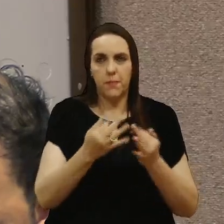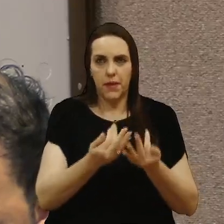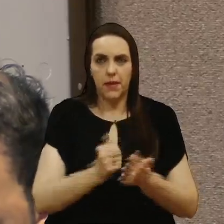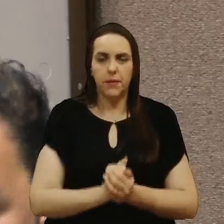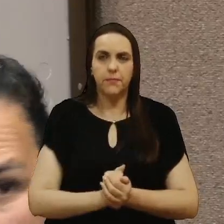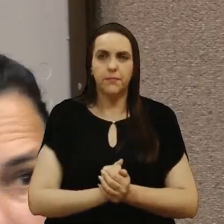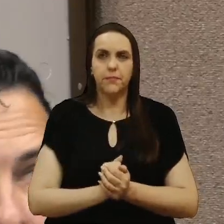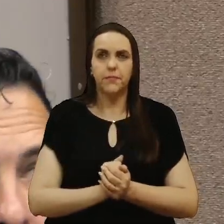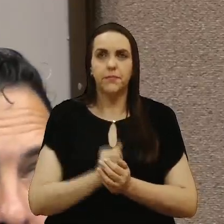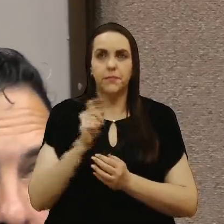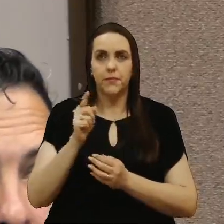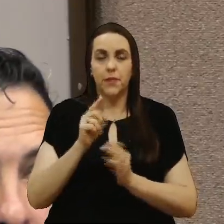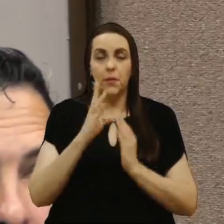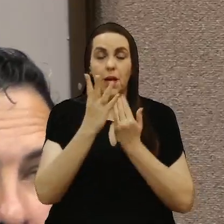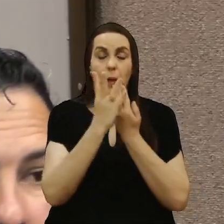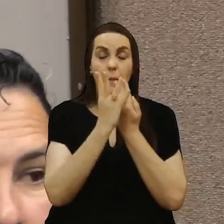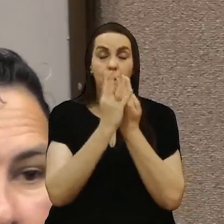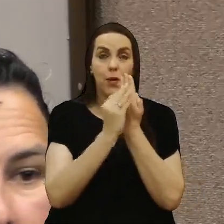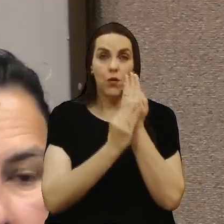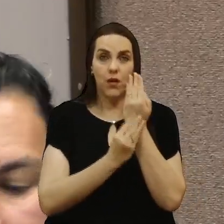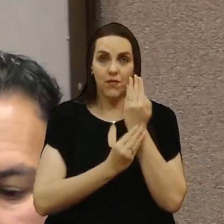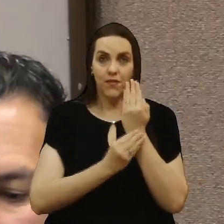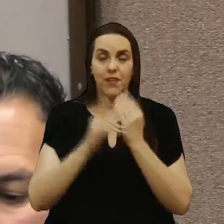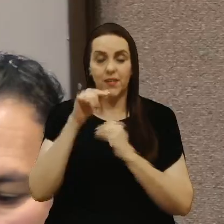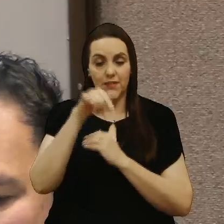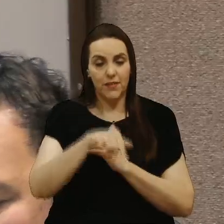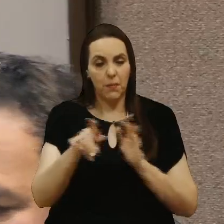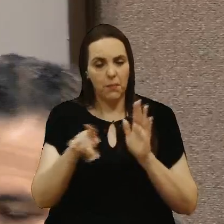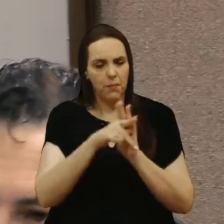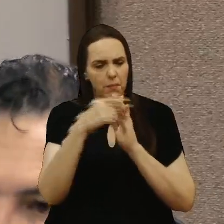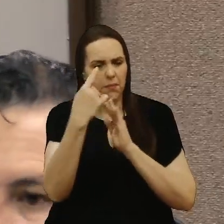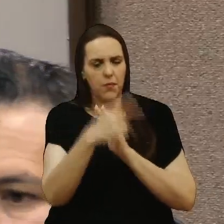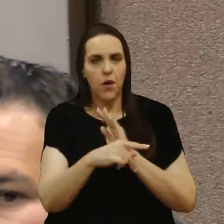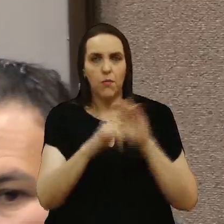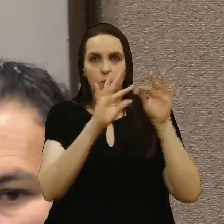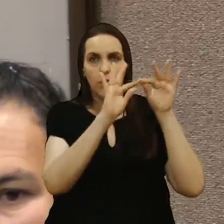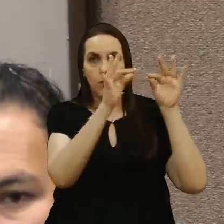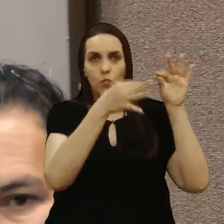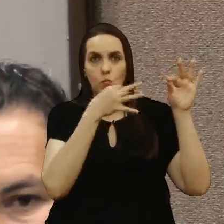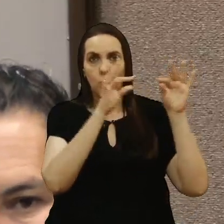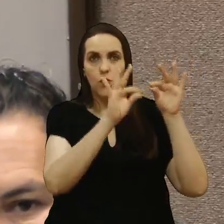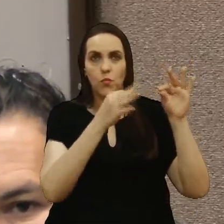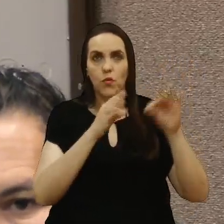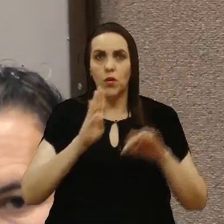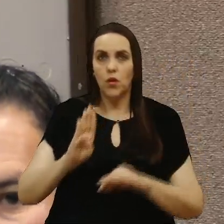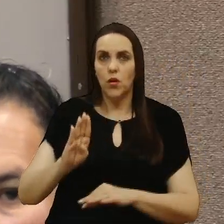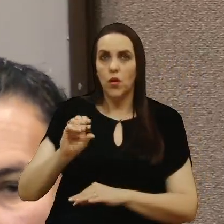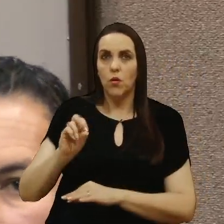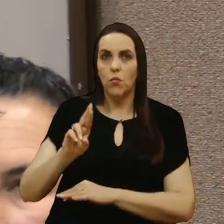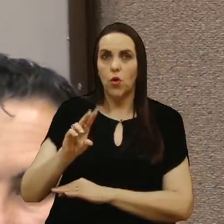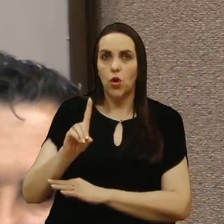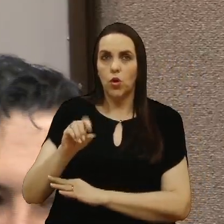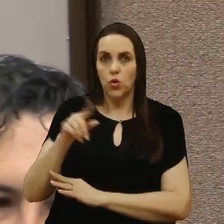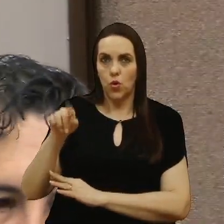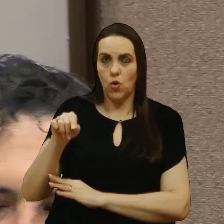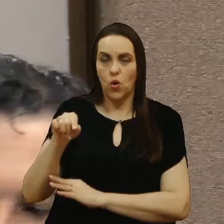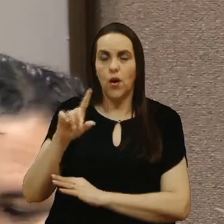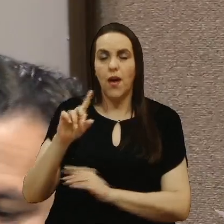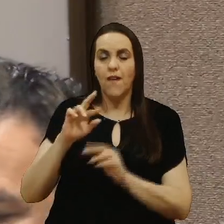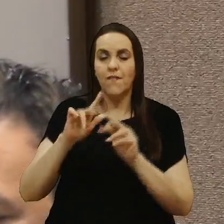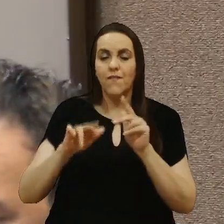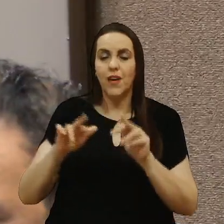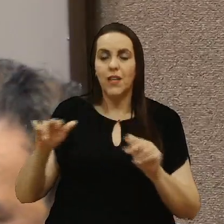uma biografia da videira Bordeaux, é uma videira de variedade americana, híbrida, Ela é